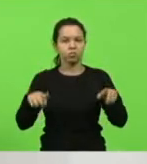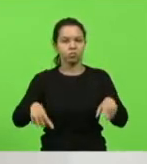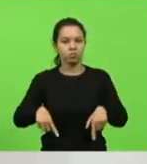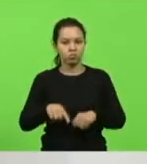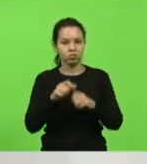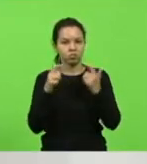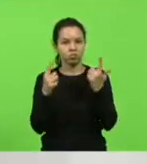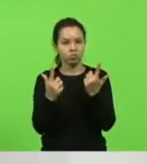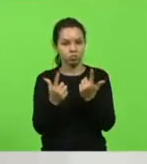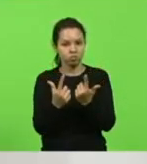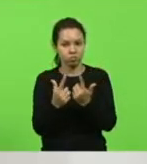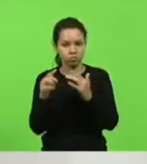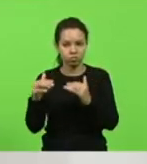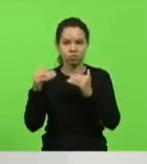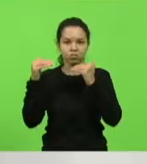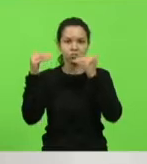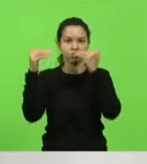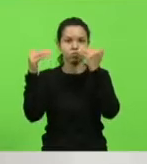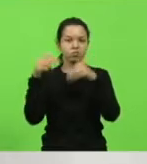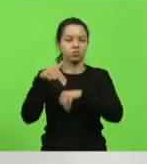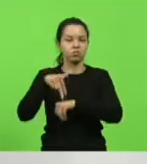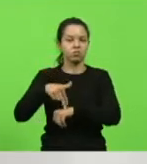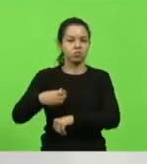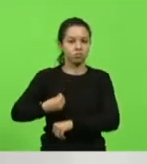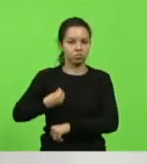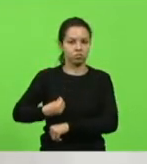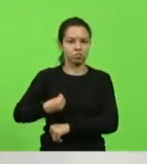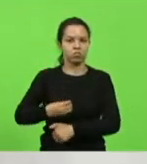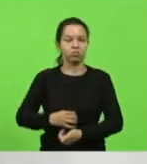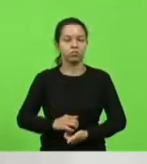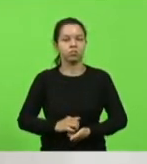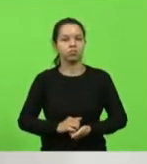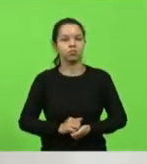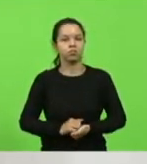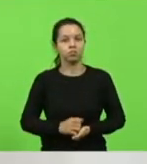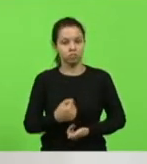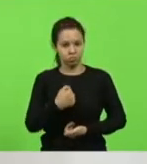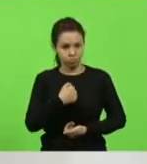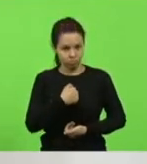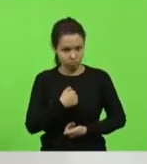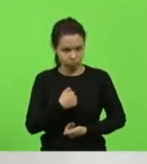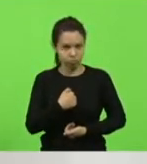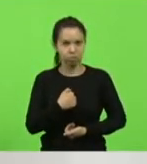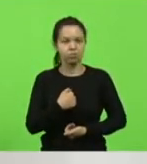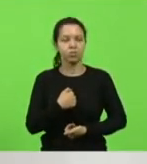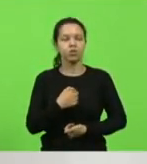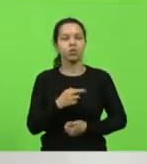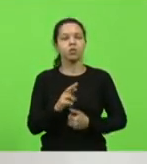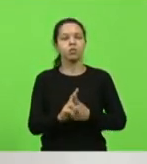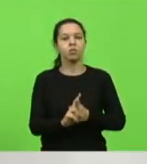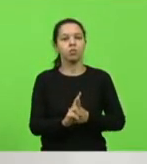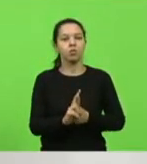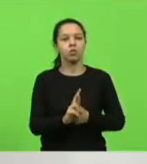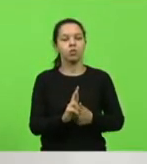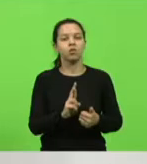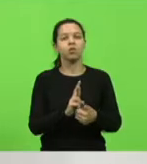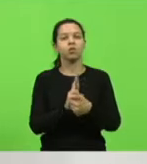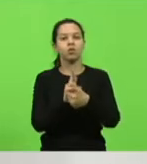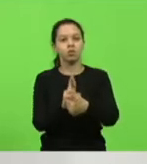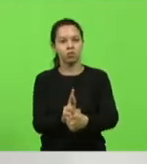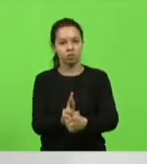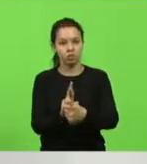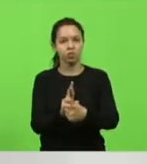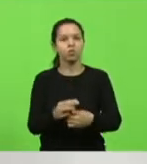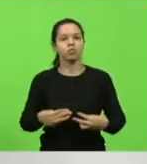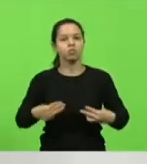autoridades aqui presentes e como procuradora do Ministério Público de contas eu gostaria inicialmente